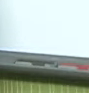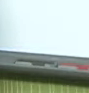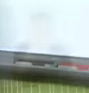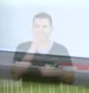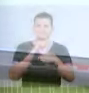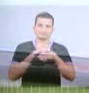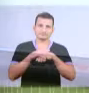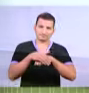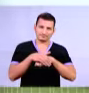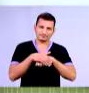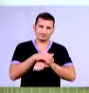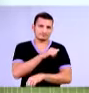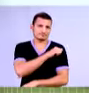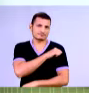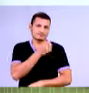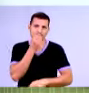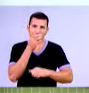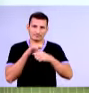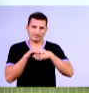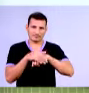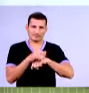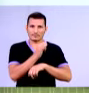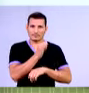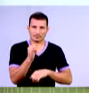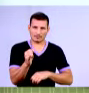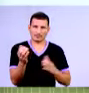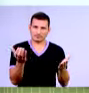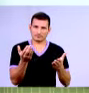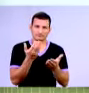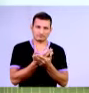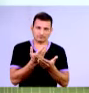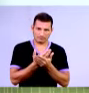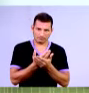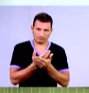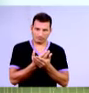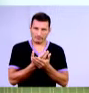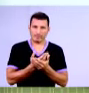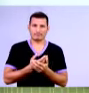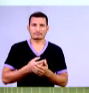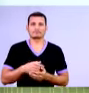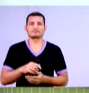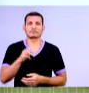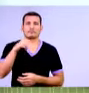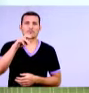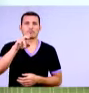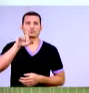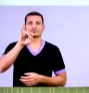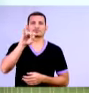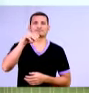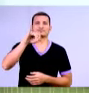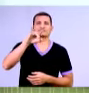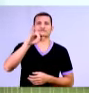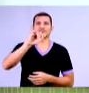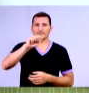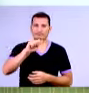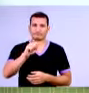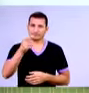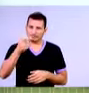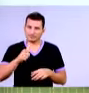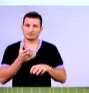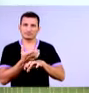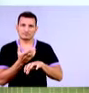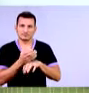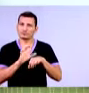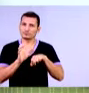Boa noite, alunos, boa noite, tutores. Estamos aqui para uma aula de recursos multimídia, mais uma disciplina do curso de vocês. Antes